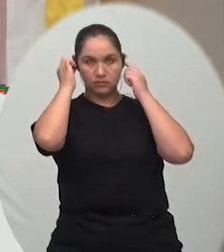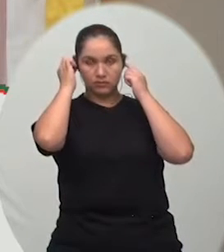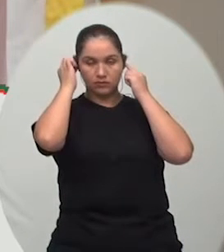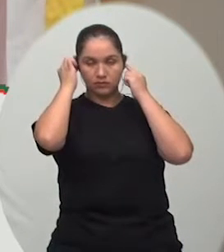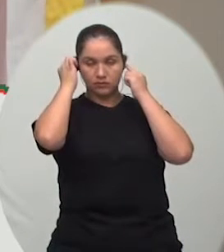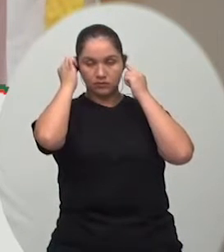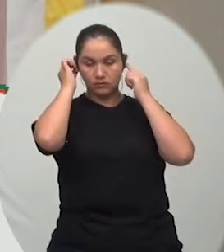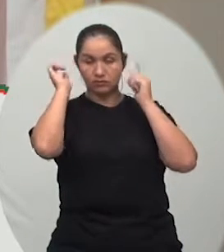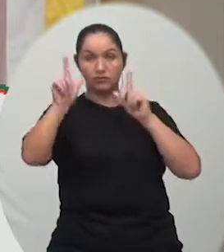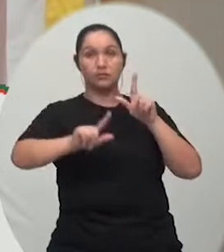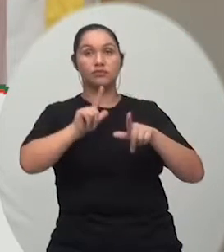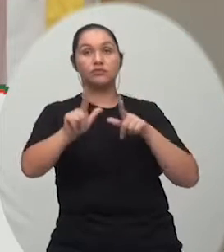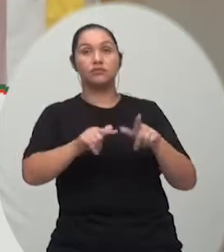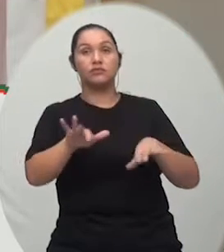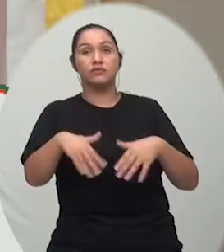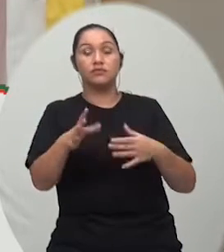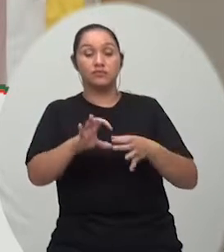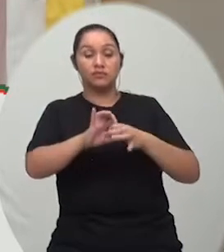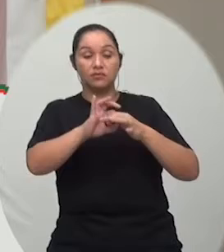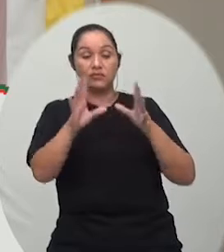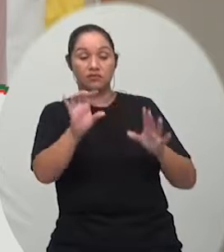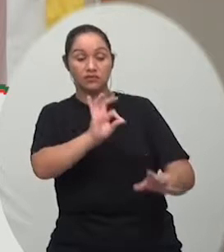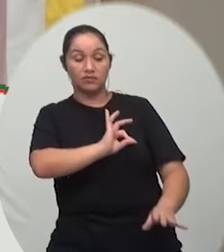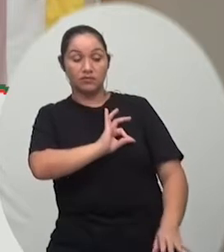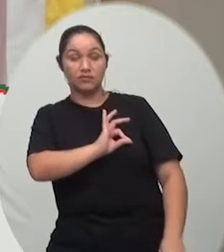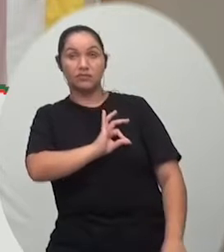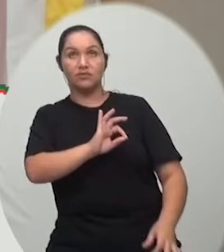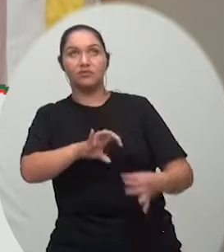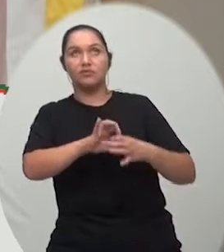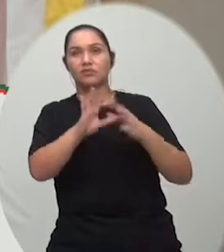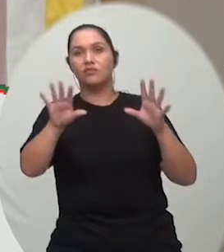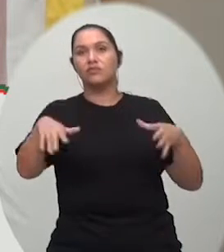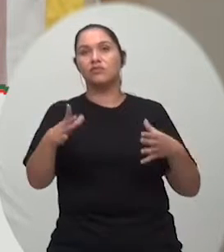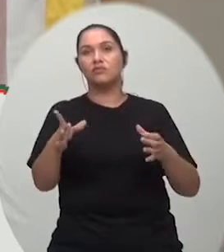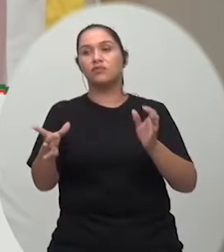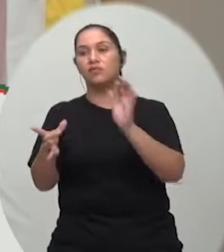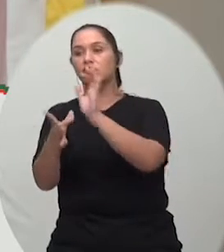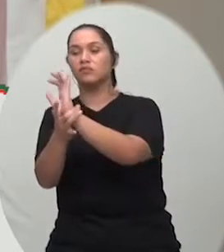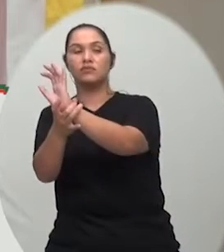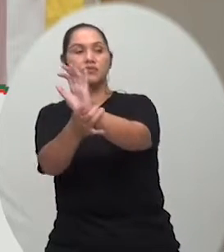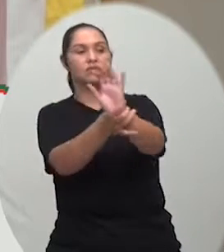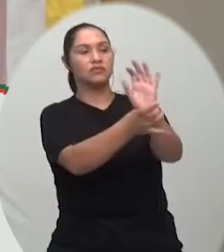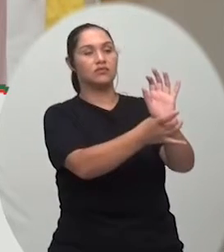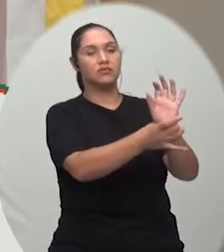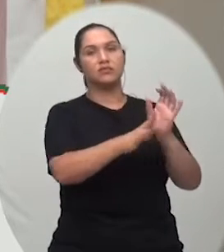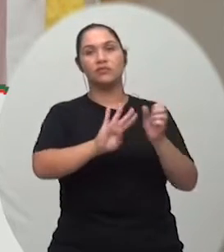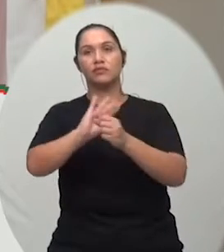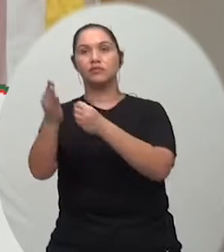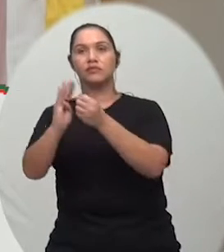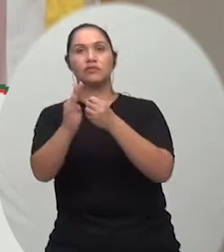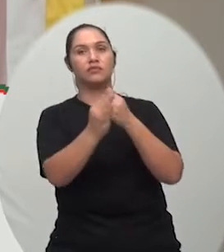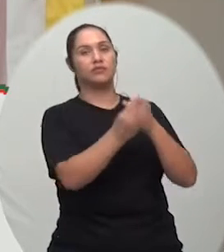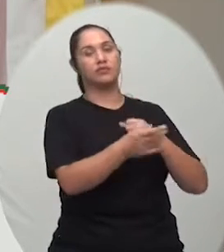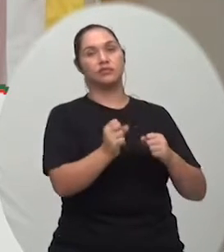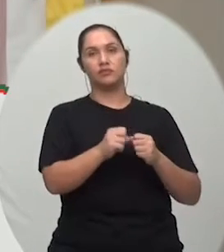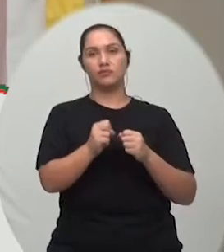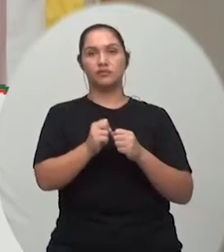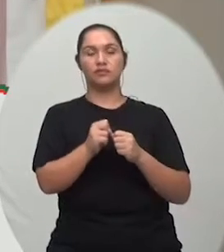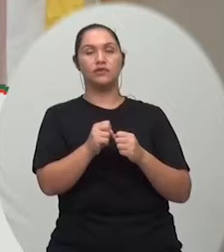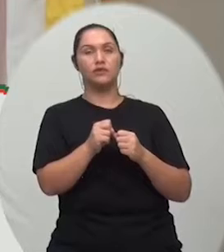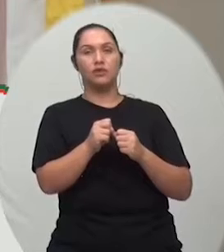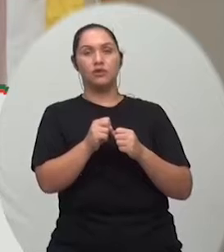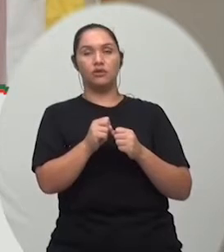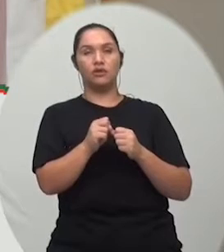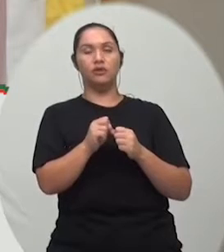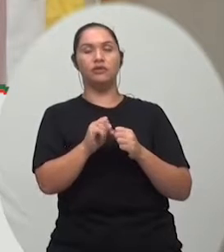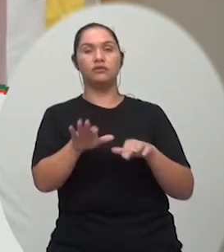para uma maior segurança do nosso município, haja vista que a viatura poderia estar atendendo outras